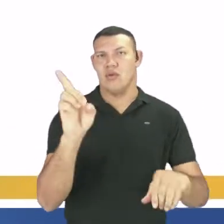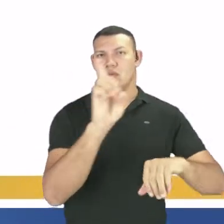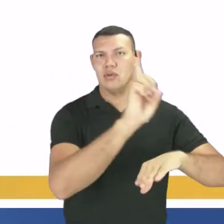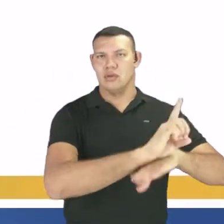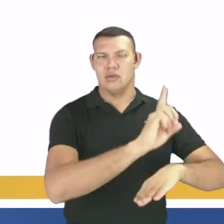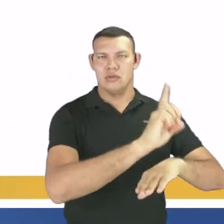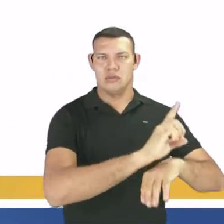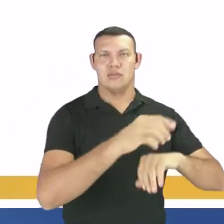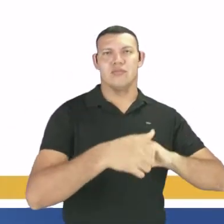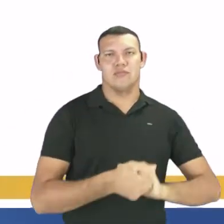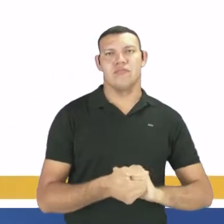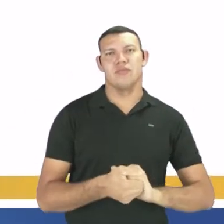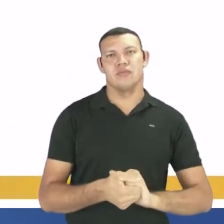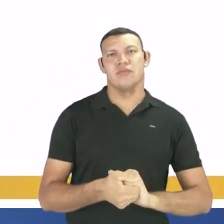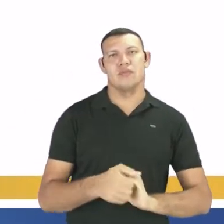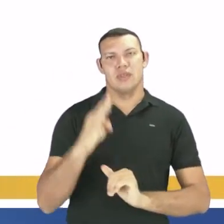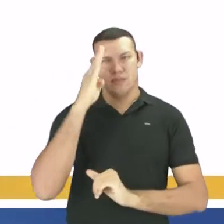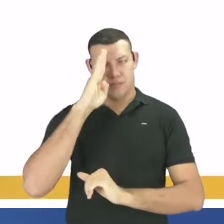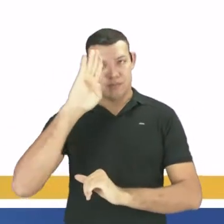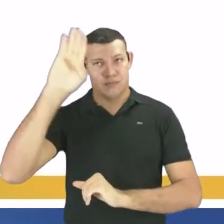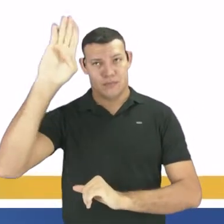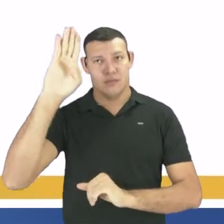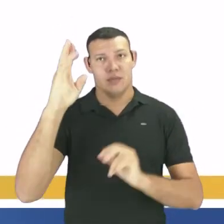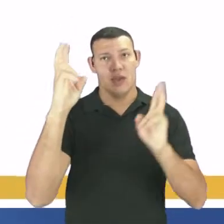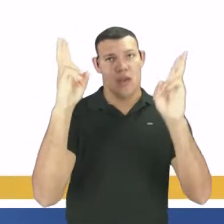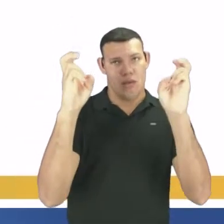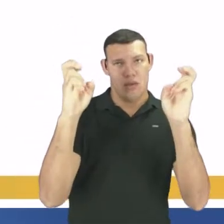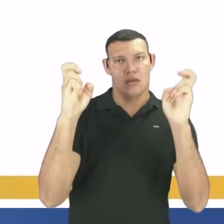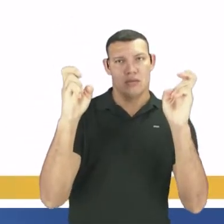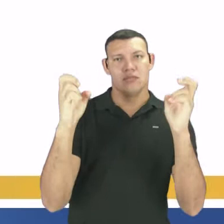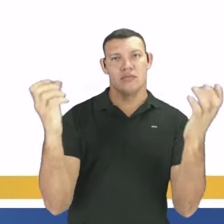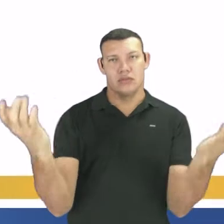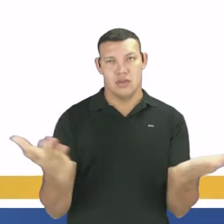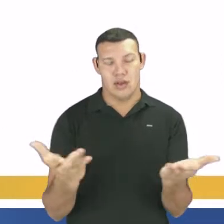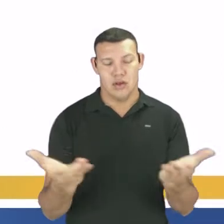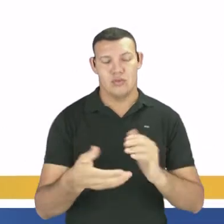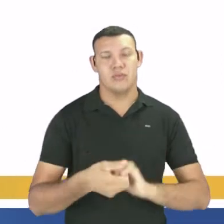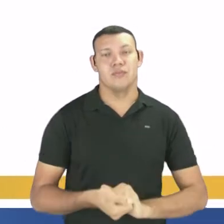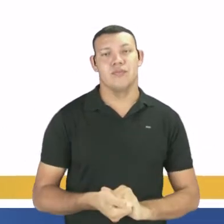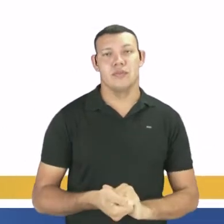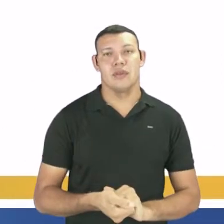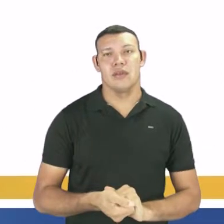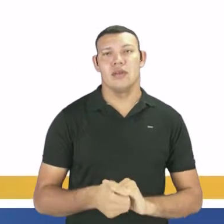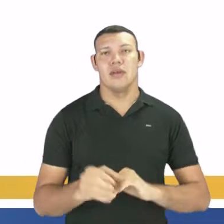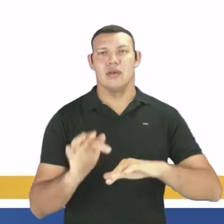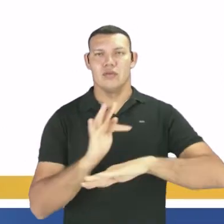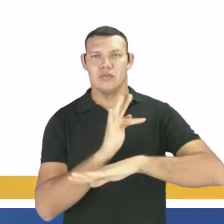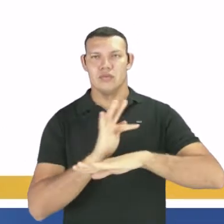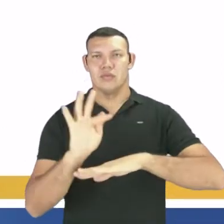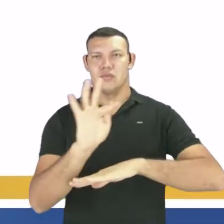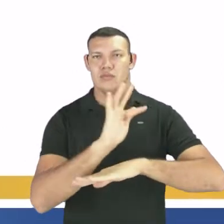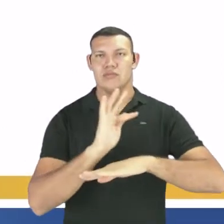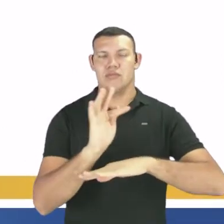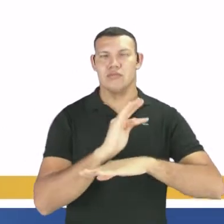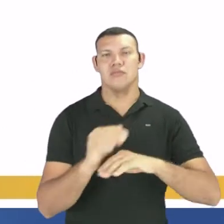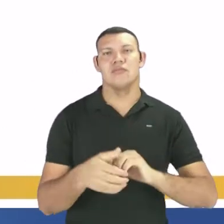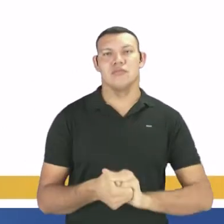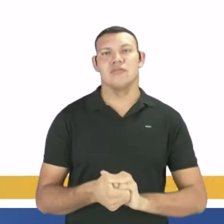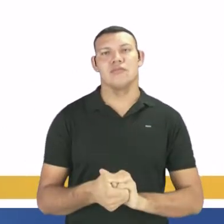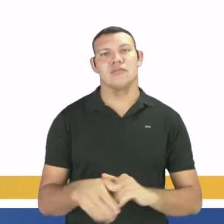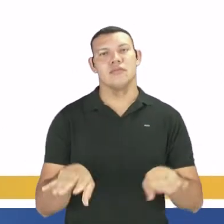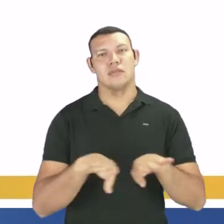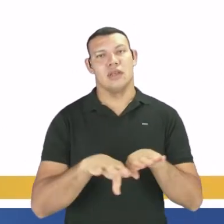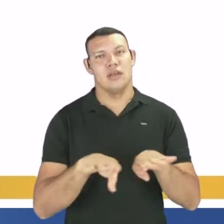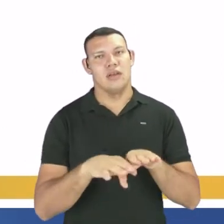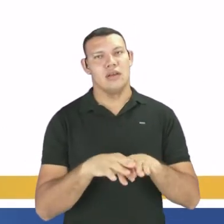os principais assuntos do momento da publicação. Possui uma linguagem formal e padroniza na norma culta